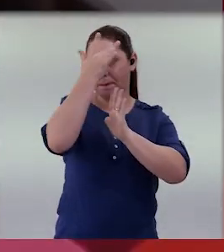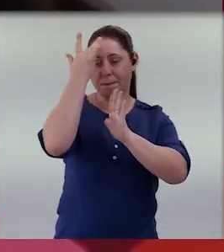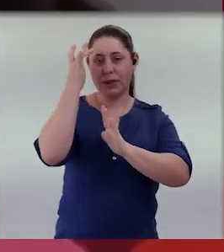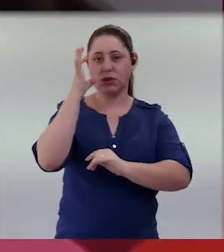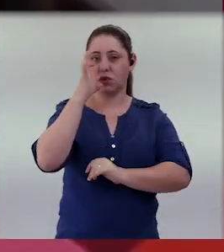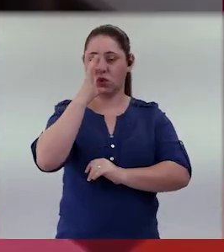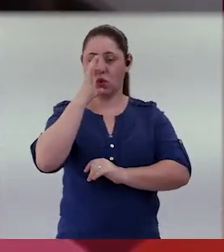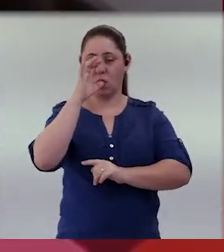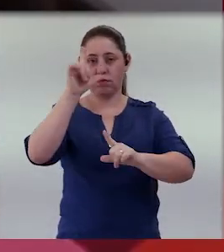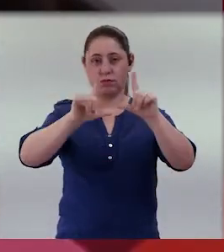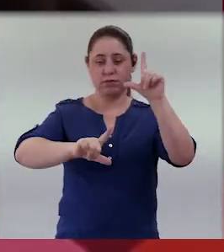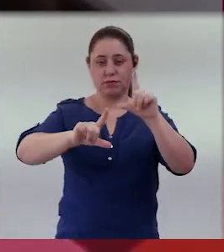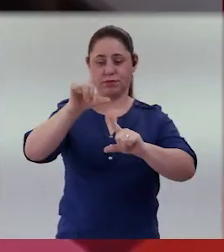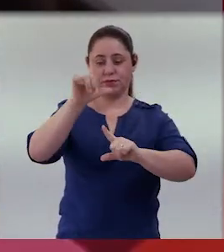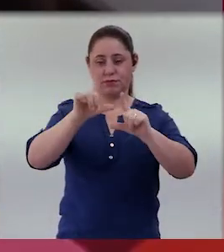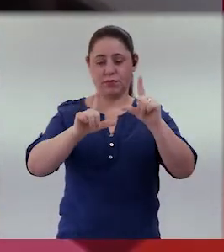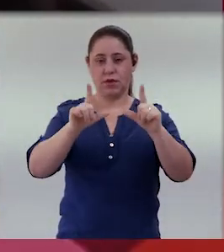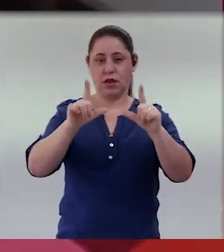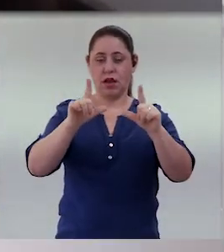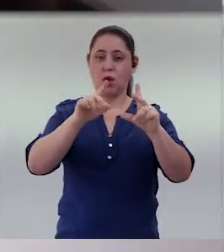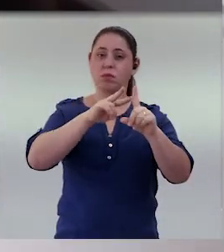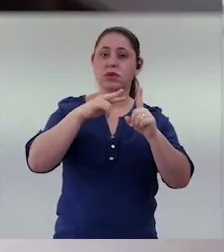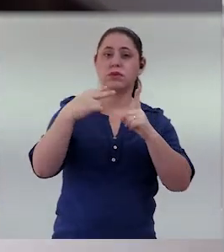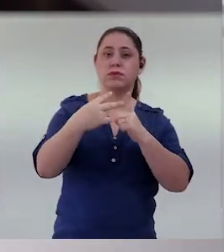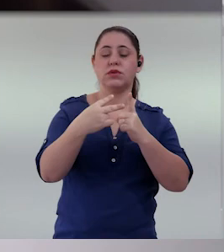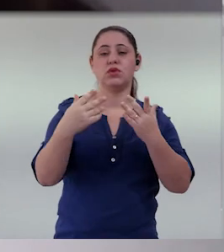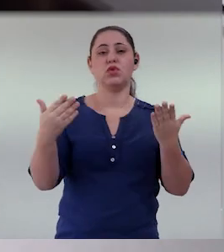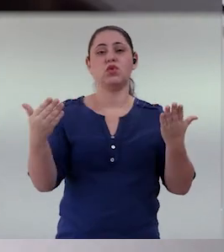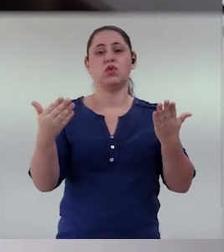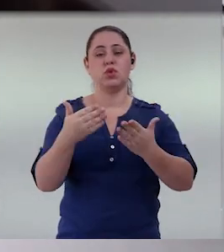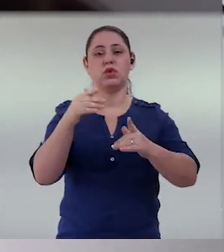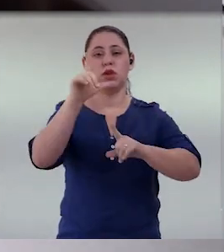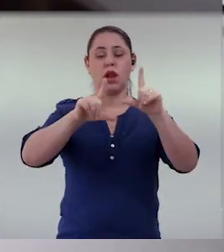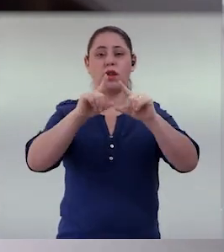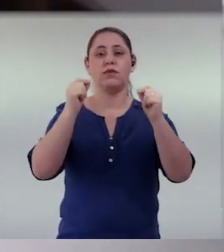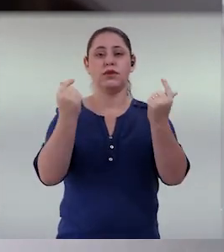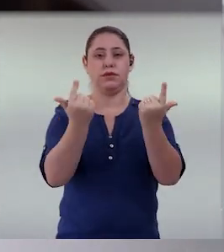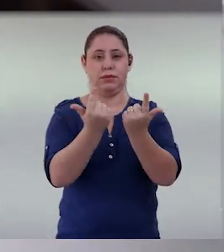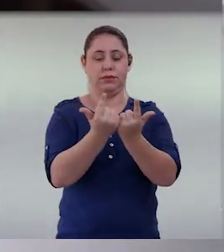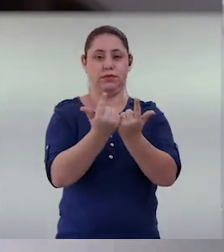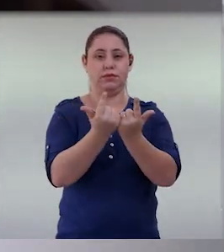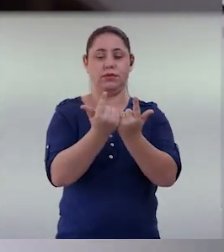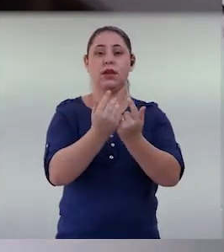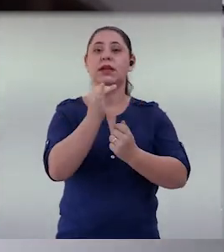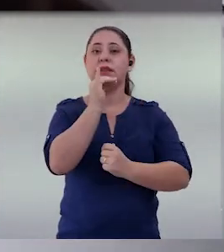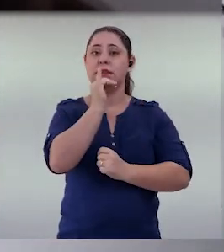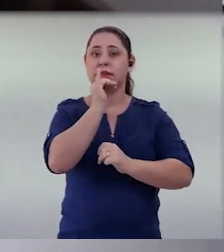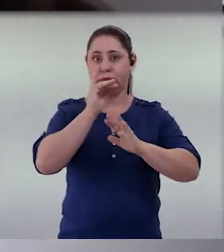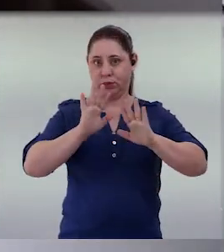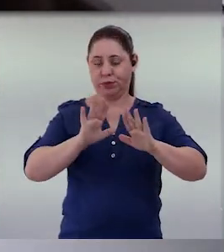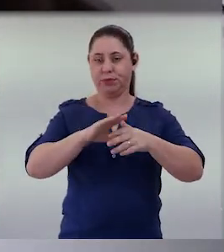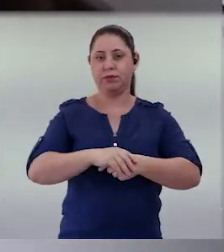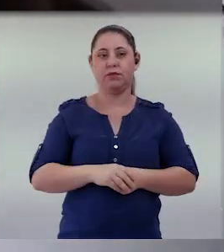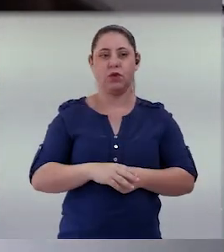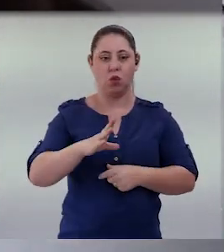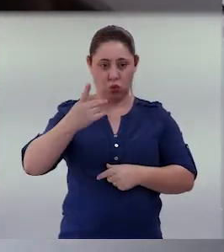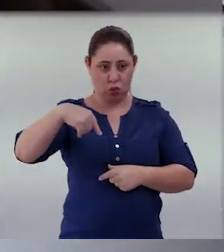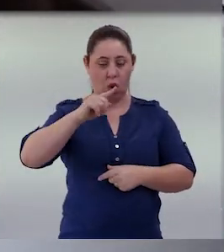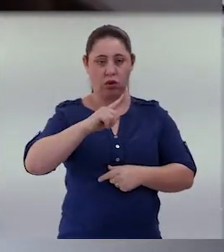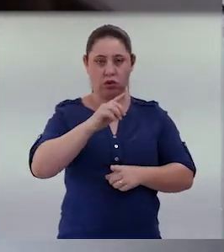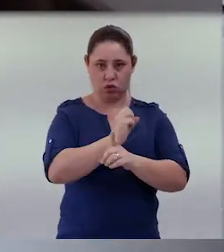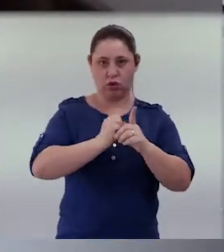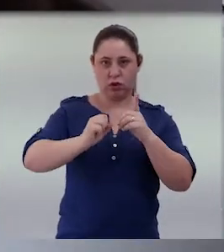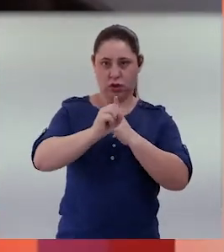essa dica para os nossos telespectadores, para o pessoal que está acompanhando aqui o Perspectiva na TV Assembleia. Por